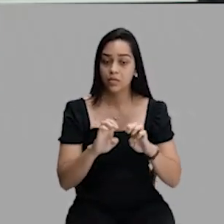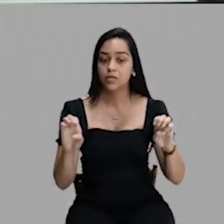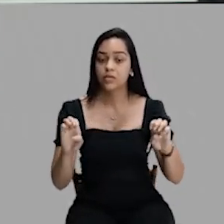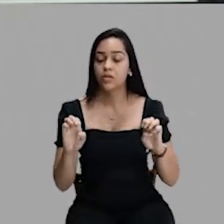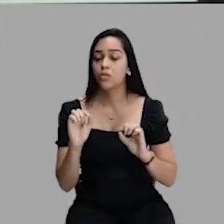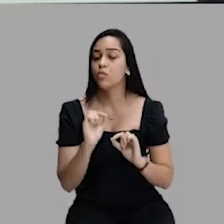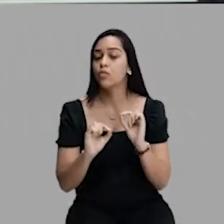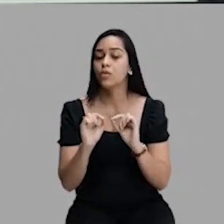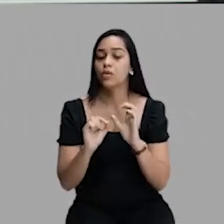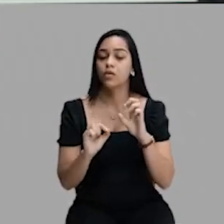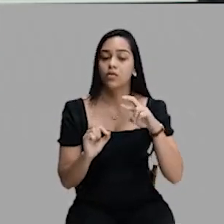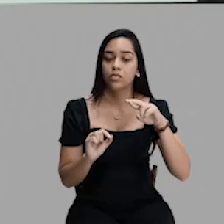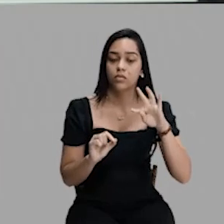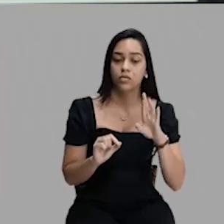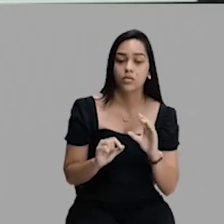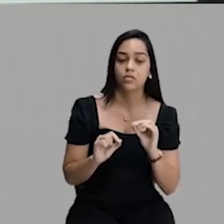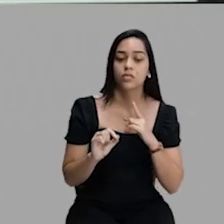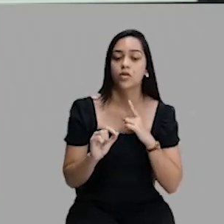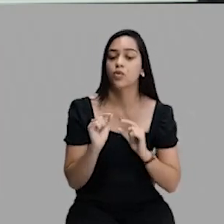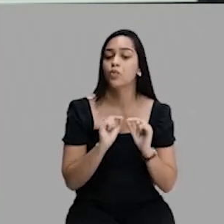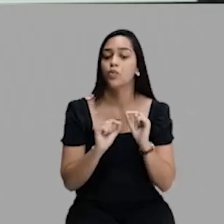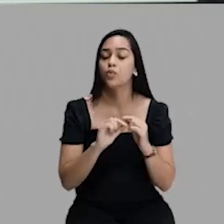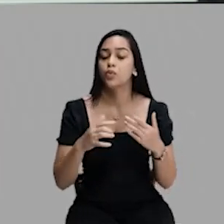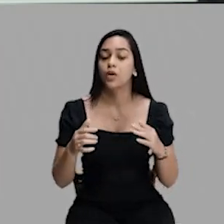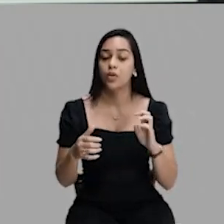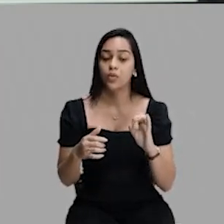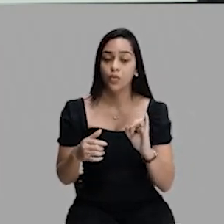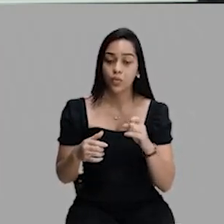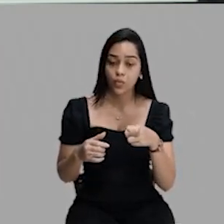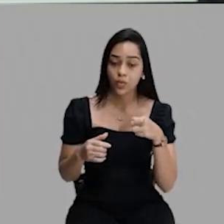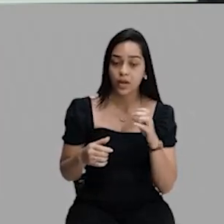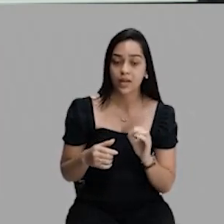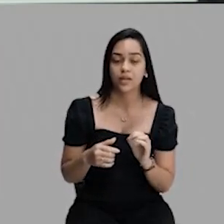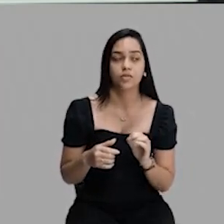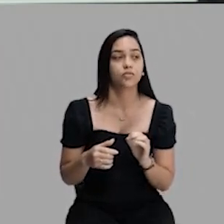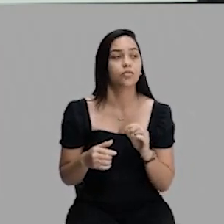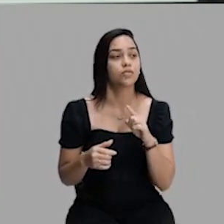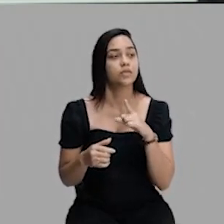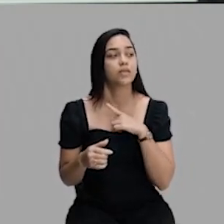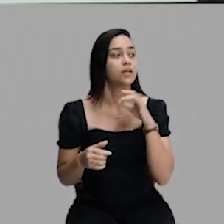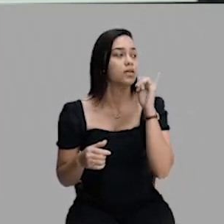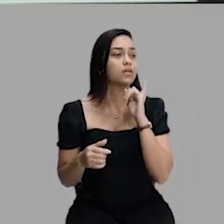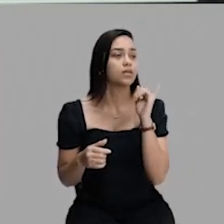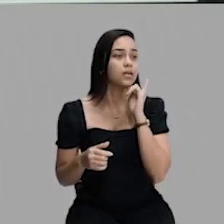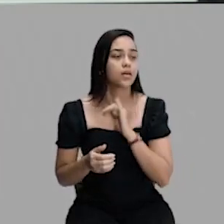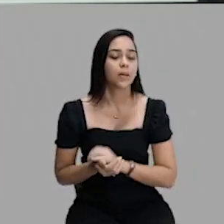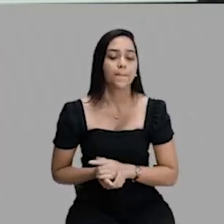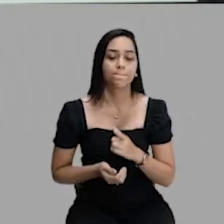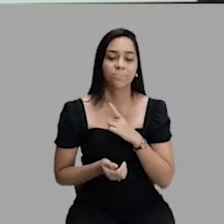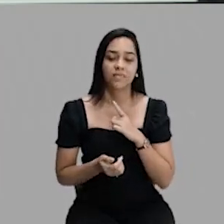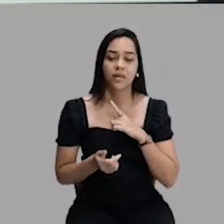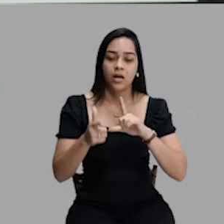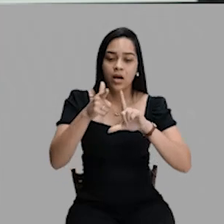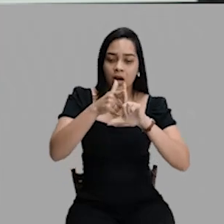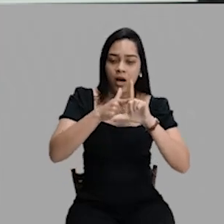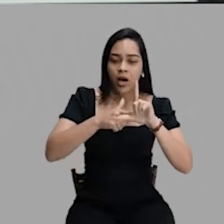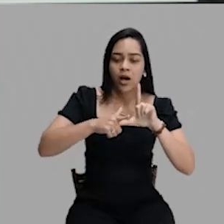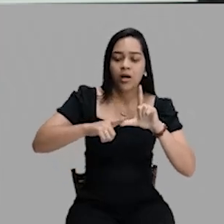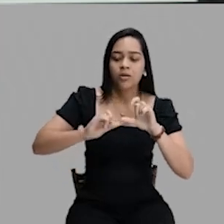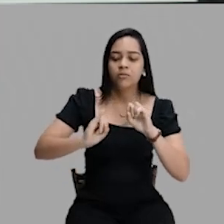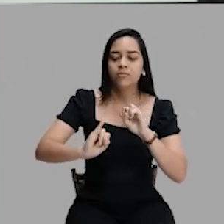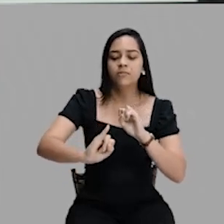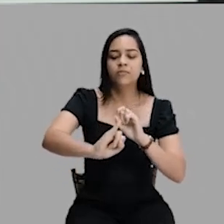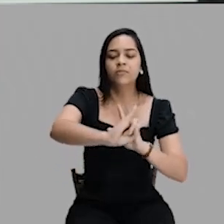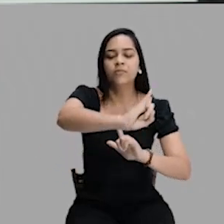quando o centro ele coincide com o eixo. Tá? Então você tem, por exemplo, aqui o meu sistema de eixos,